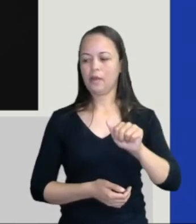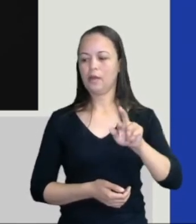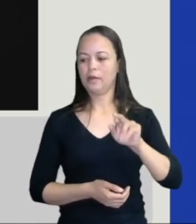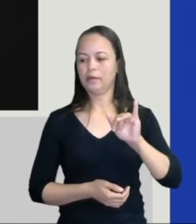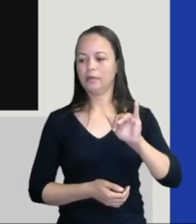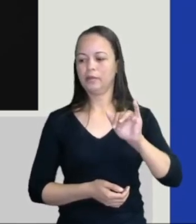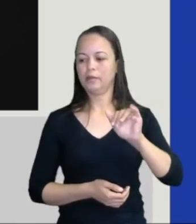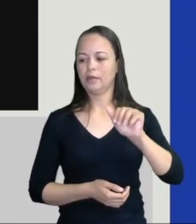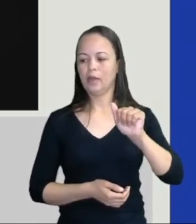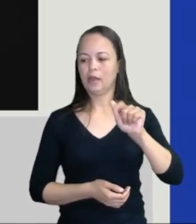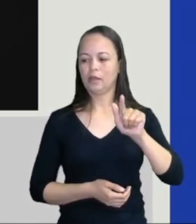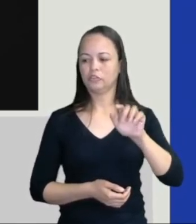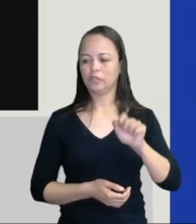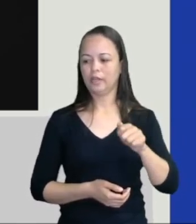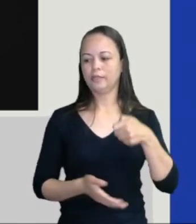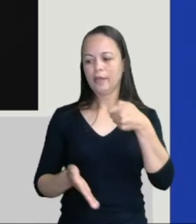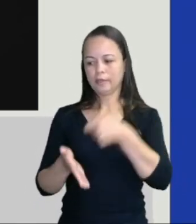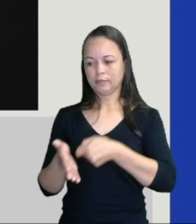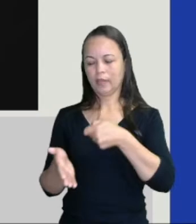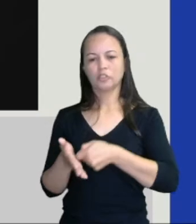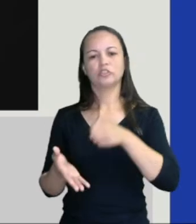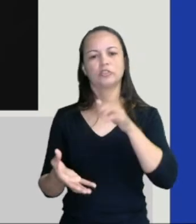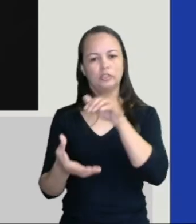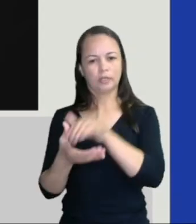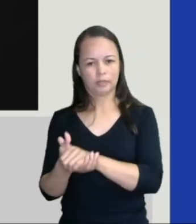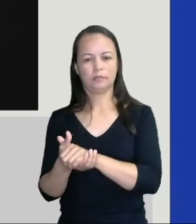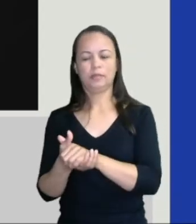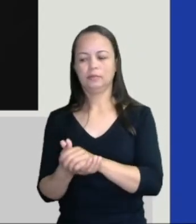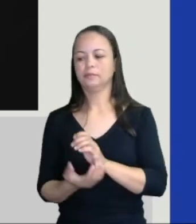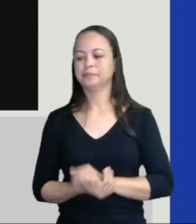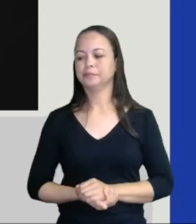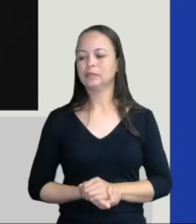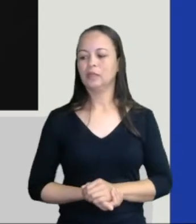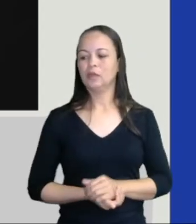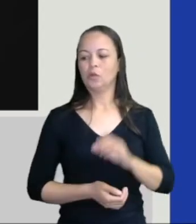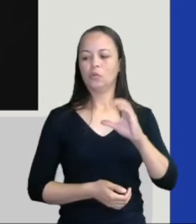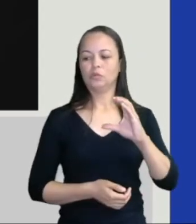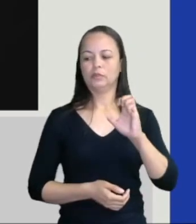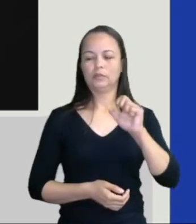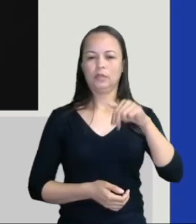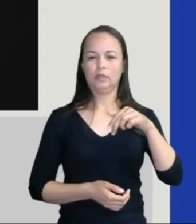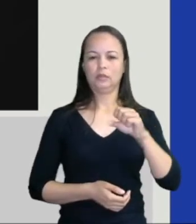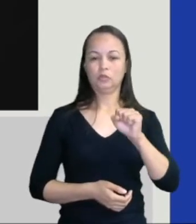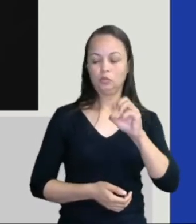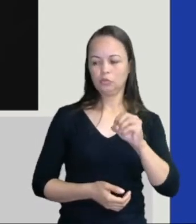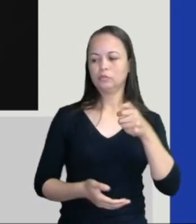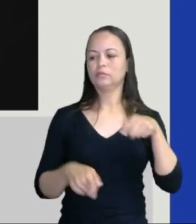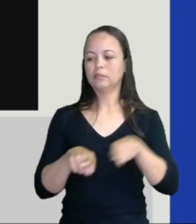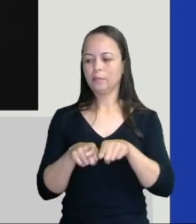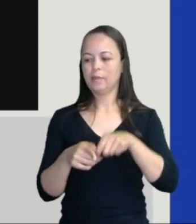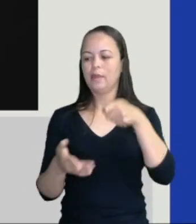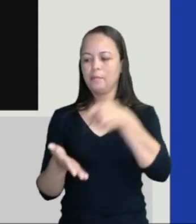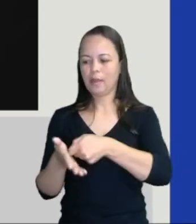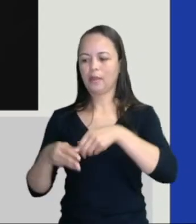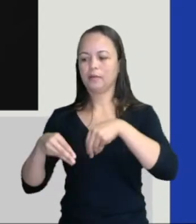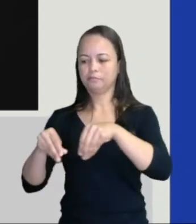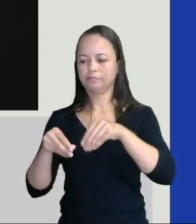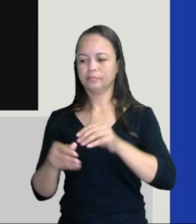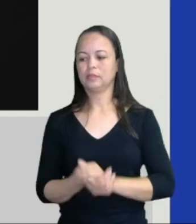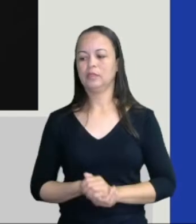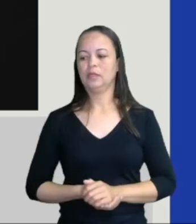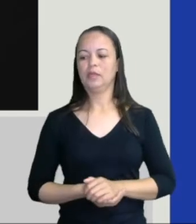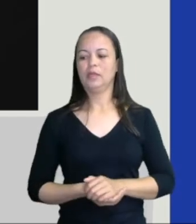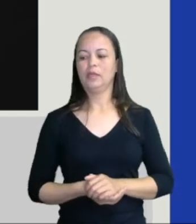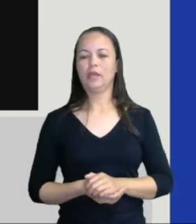O censo, que é o taxa de uso das terras, como ele usa as terras do senhor, ele paga também. As